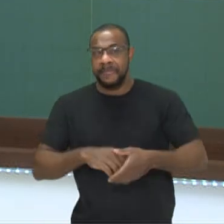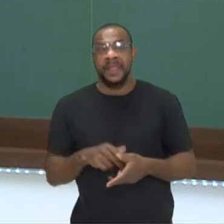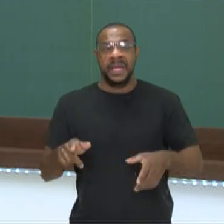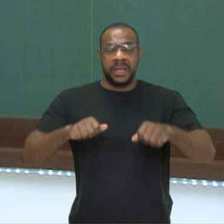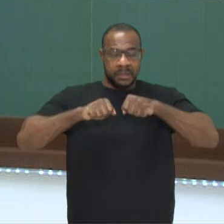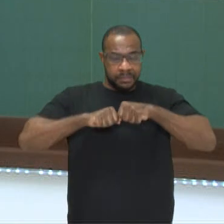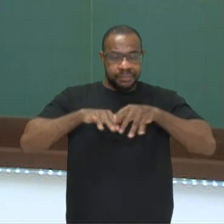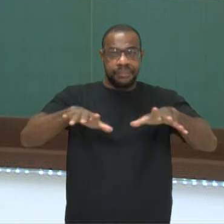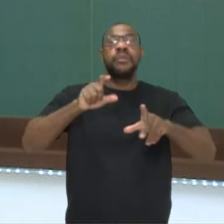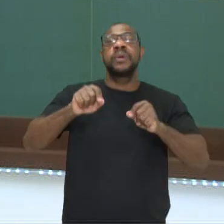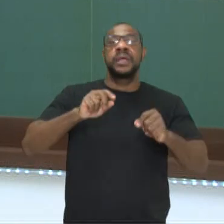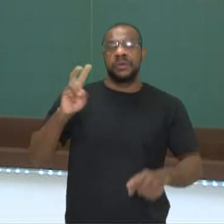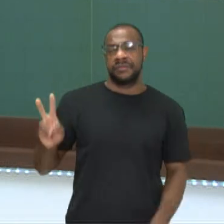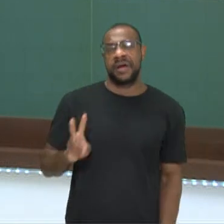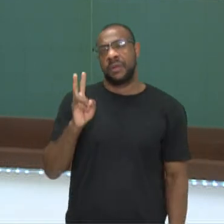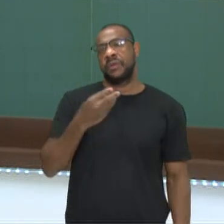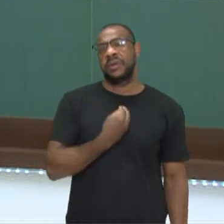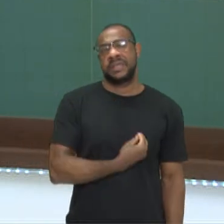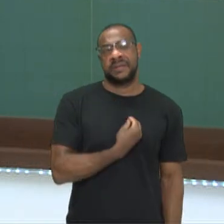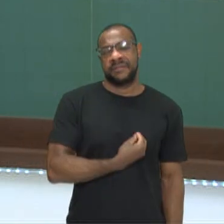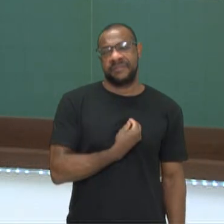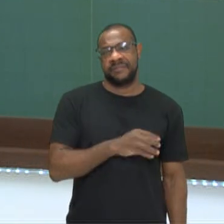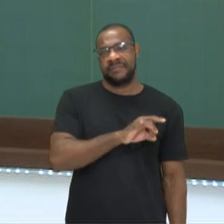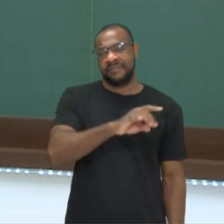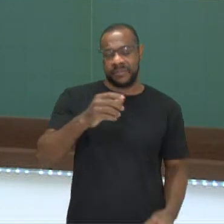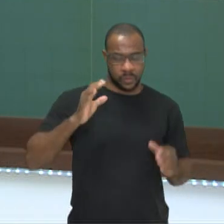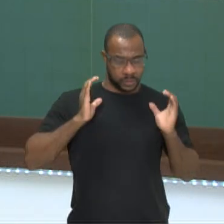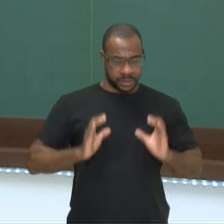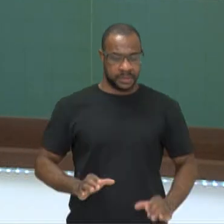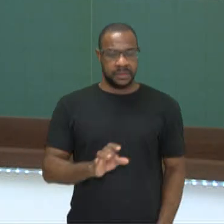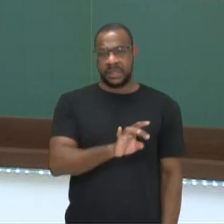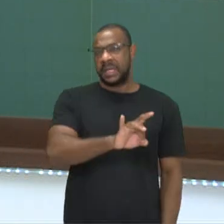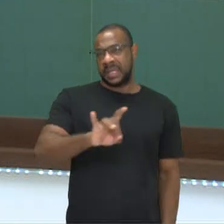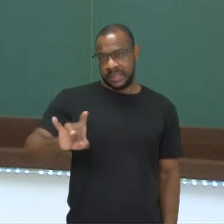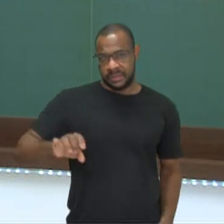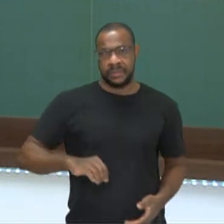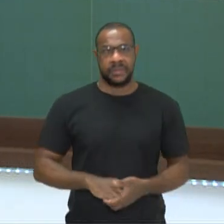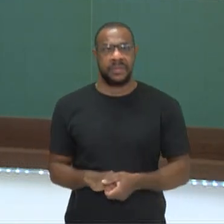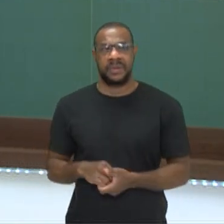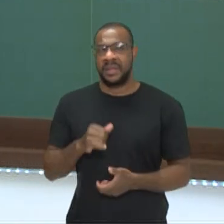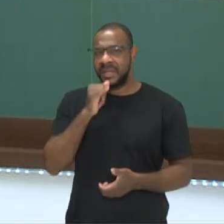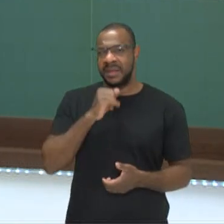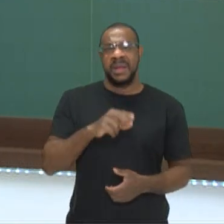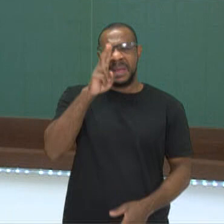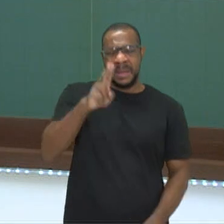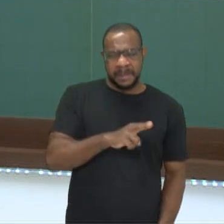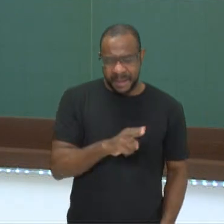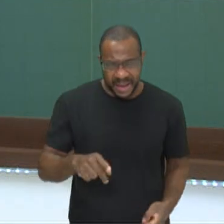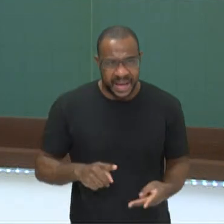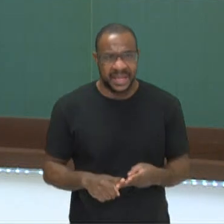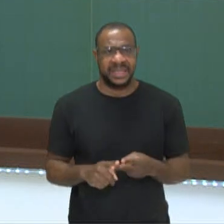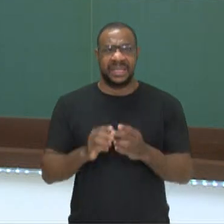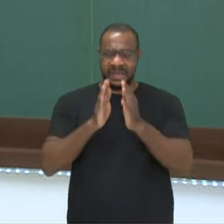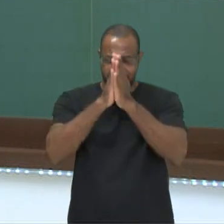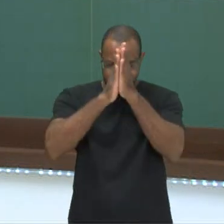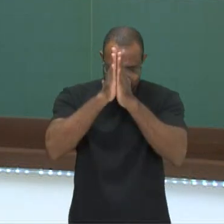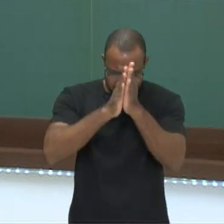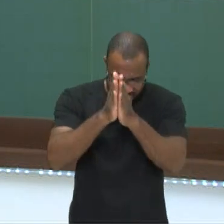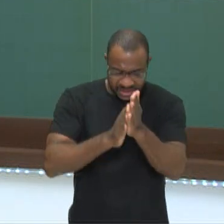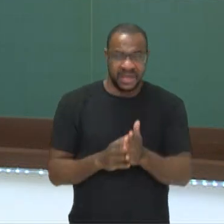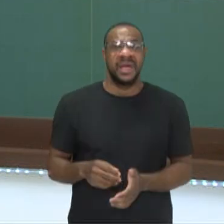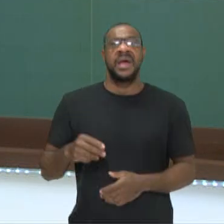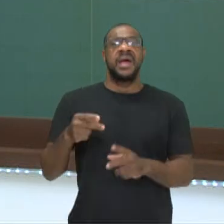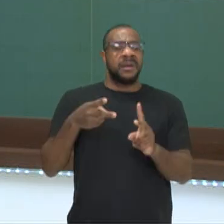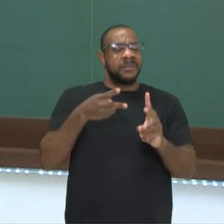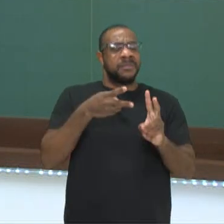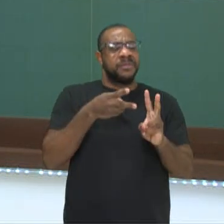os valores e a doutrina de cada religião, independente do nome do líder. Padre, rabino, sheik, pajé, pai